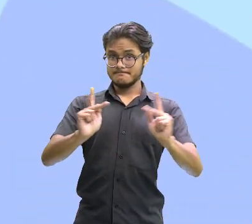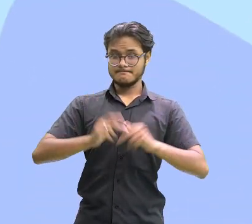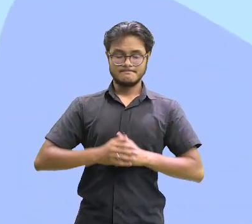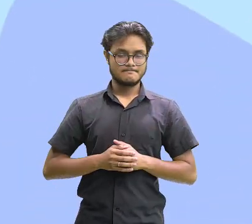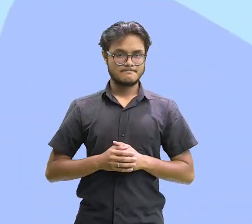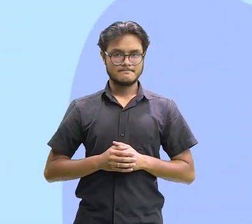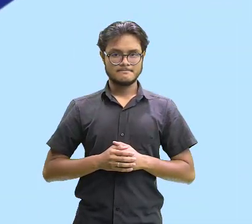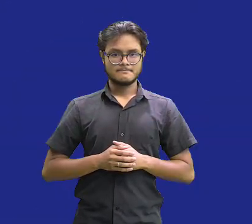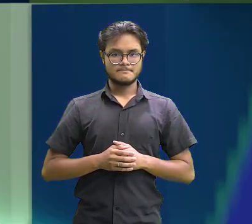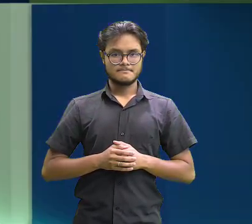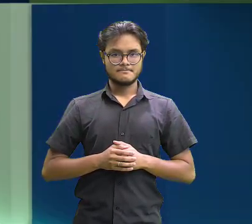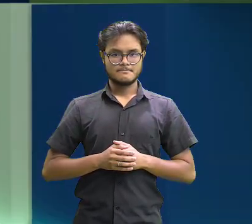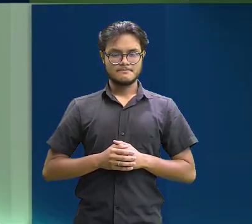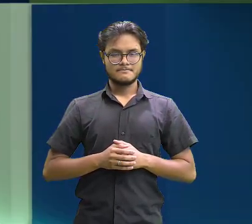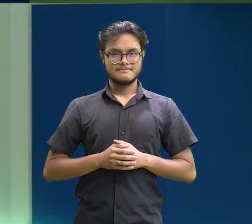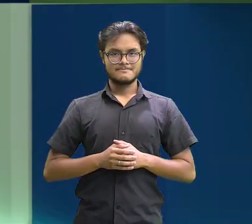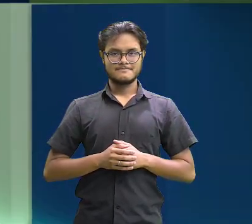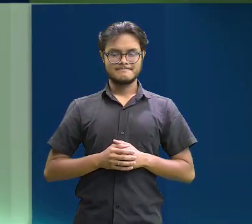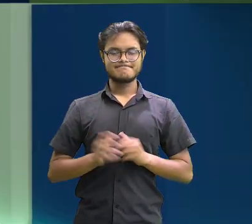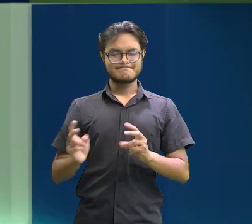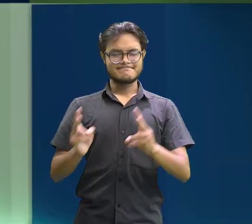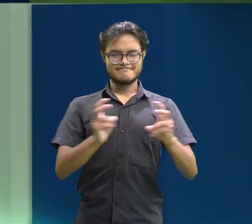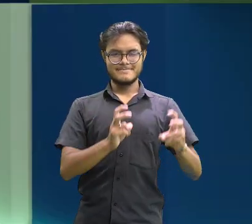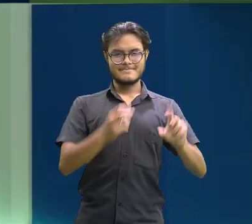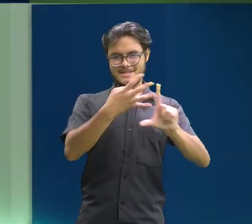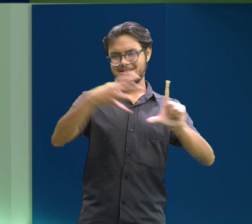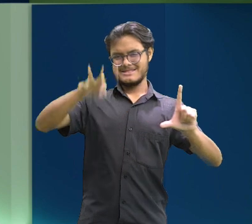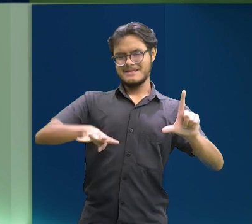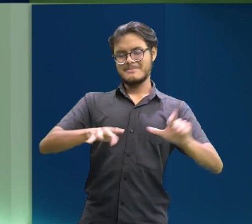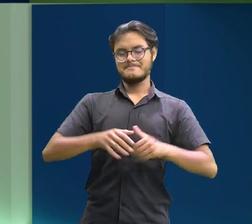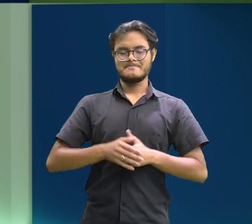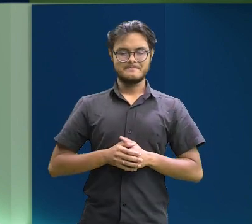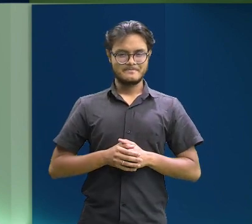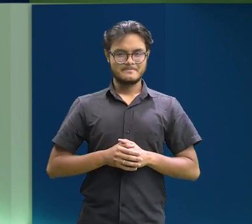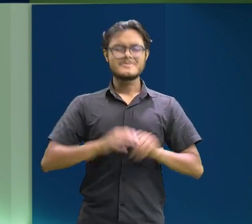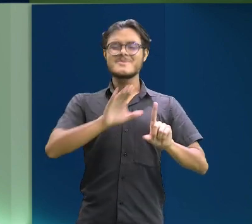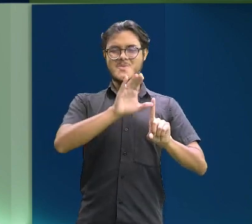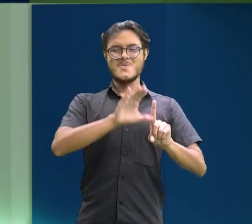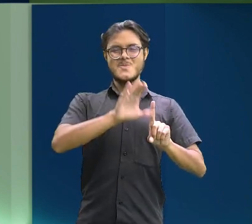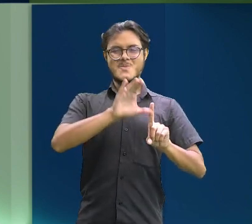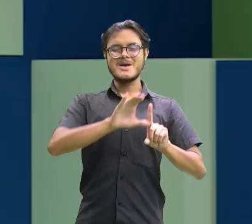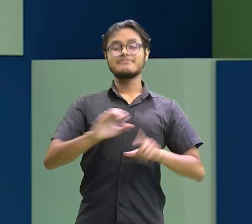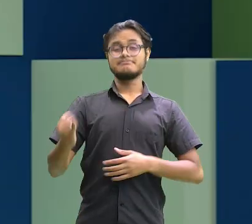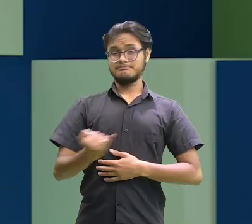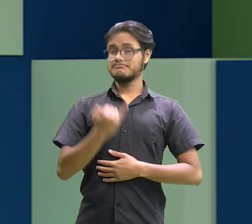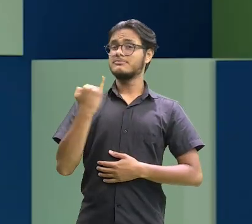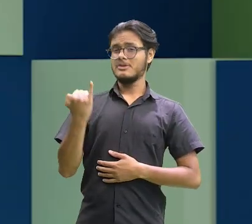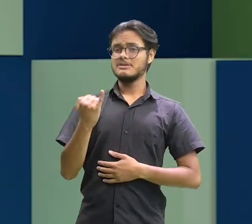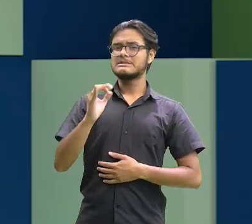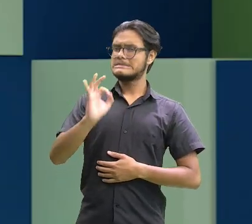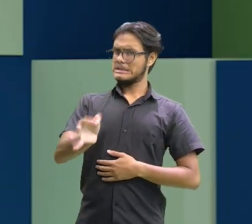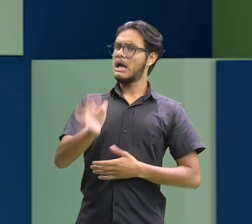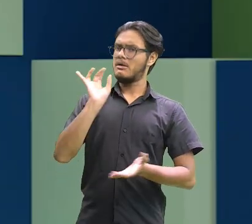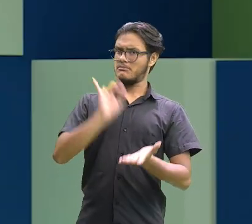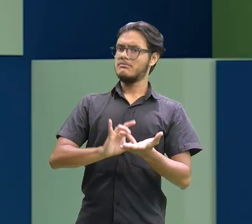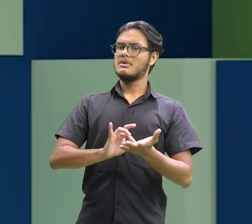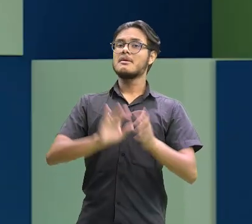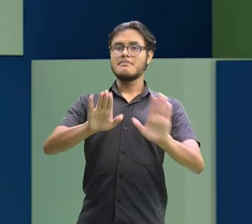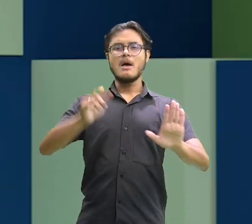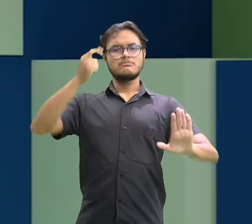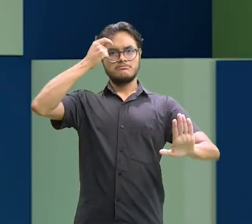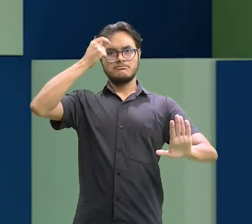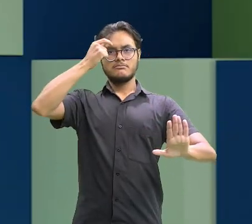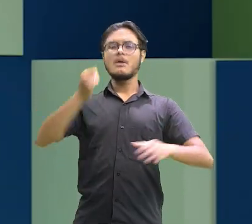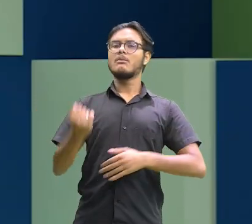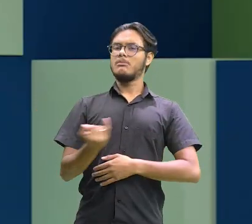pessoal? Então vocês viram aí, viram a tabelinha. Tabelinha que é de extrema importância. Dá certo sim, mas temos que ter consciência